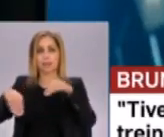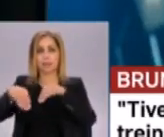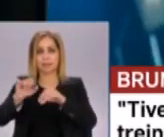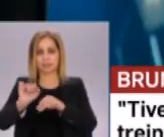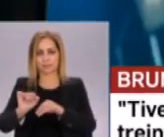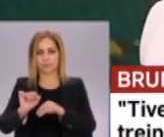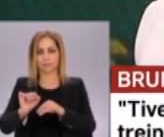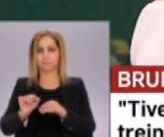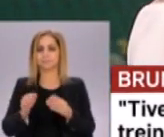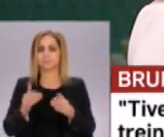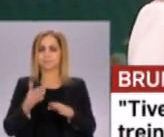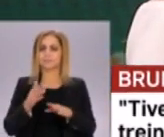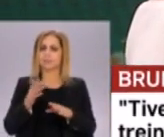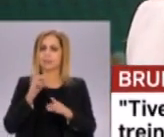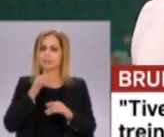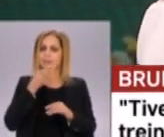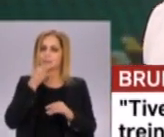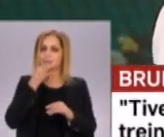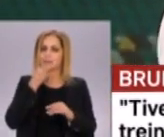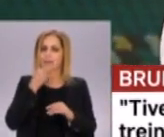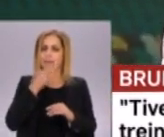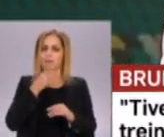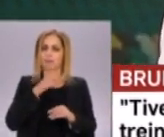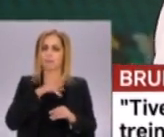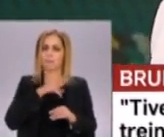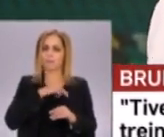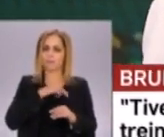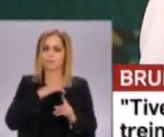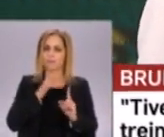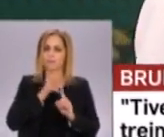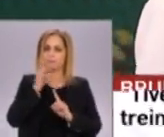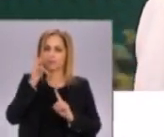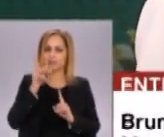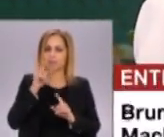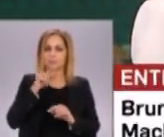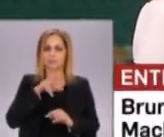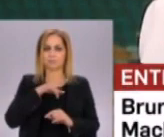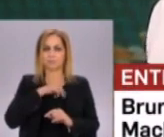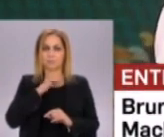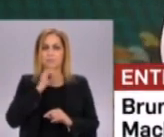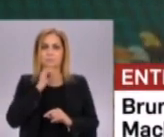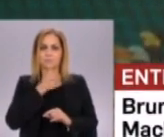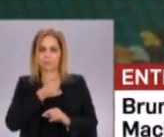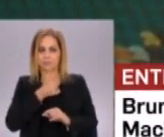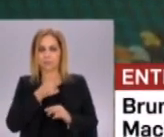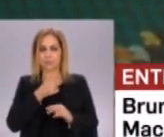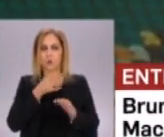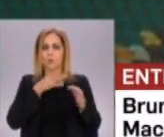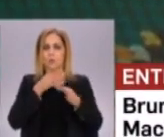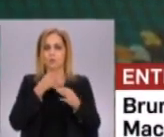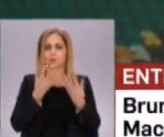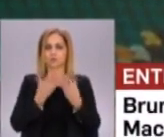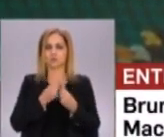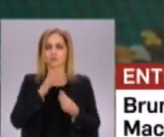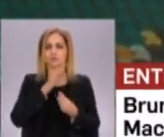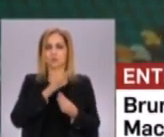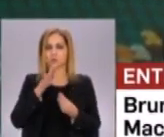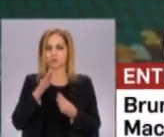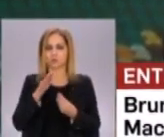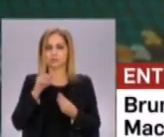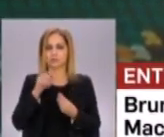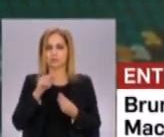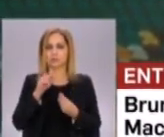a rota também conversas sobre os prémios para vencer e prêmios para perder conversas que manteve com jorge 12 também com